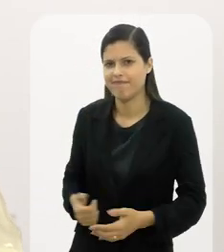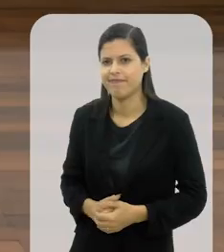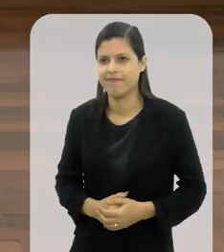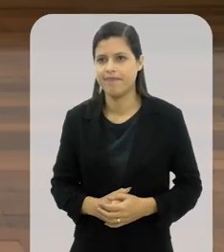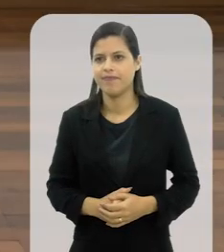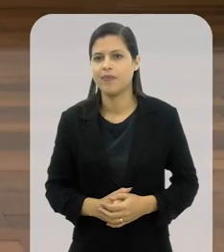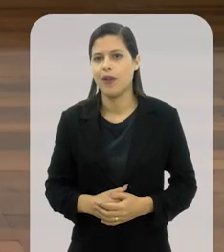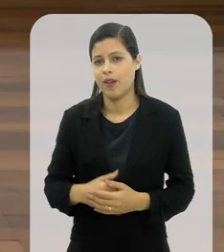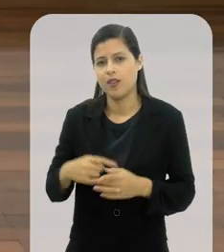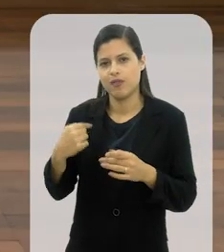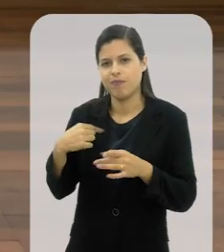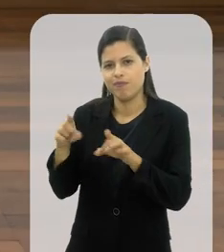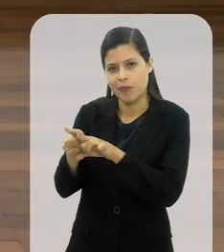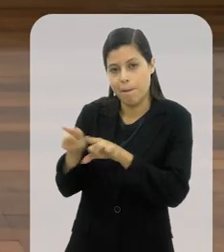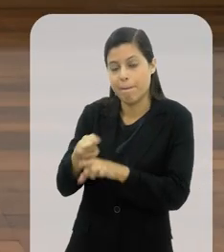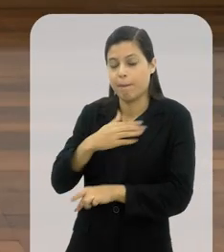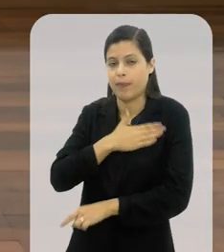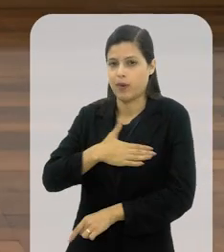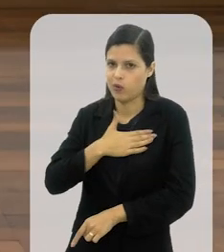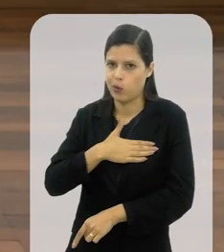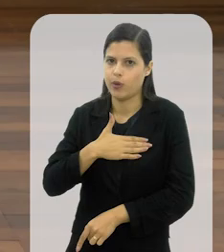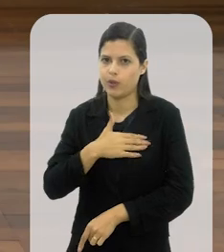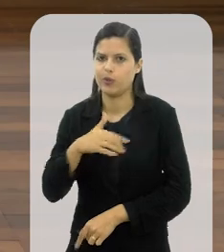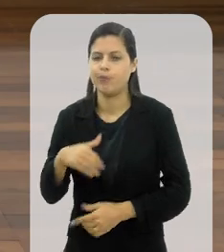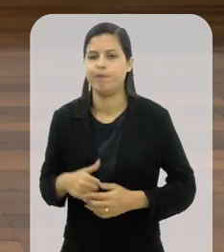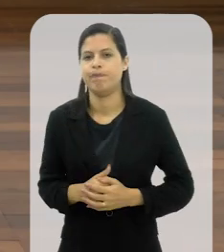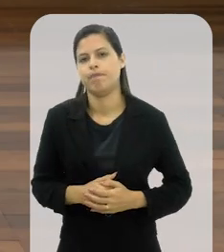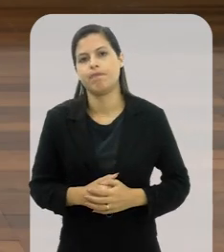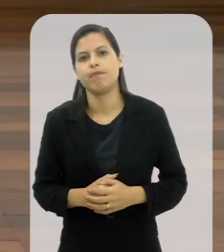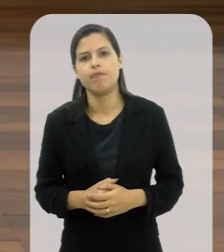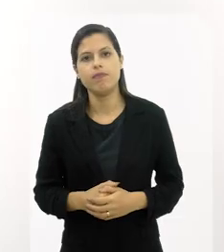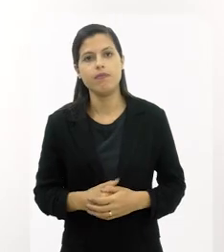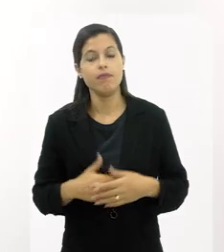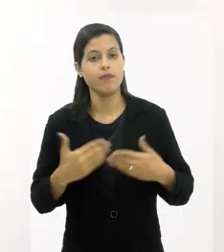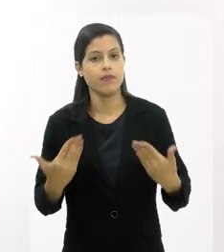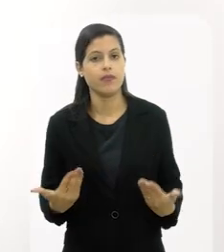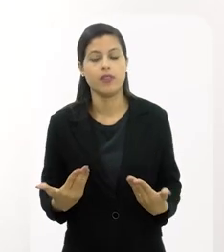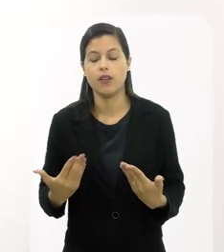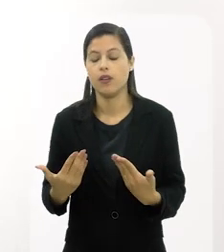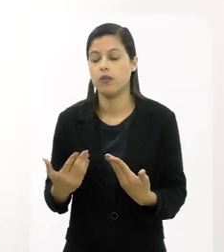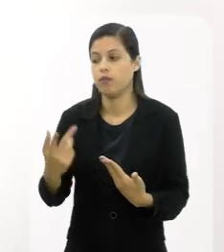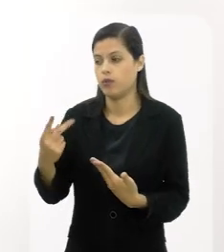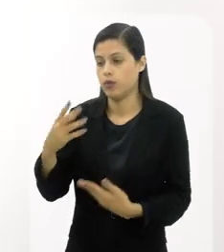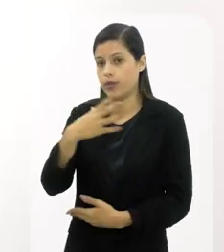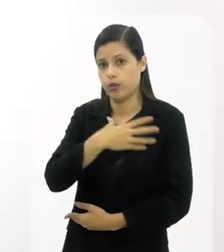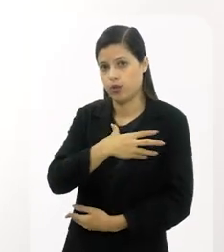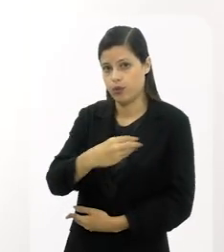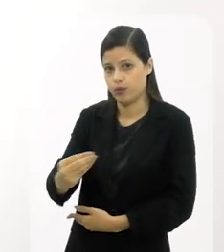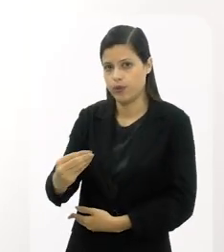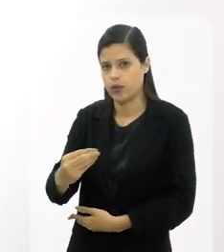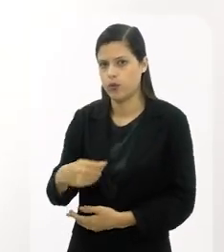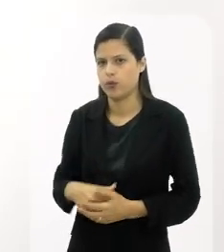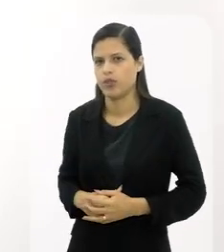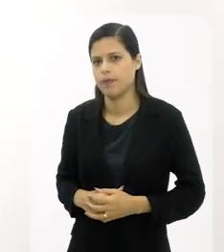mesmo. Eu gosto muito, né? É. Então, dos seus filhos,